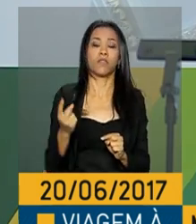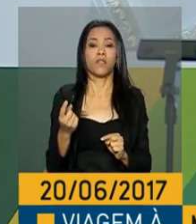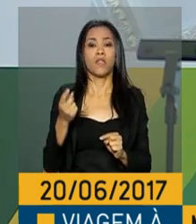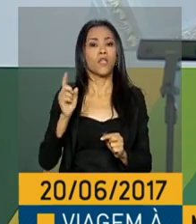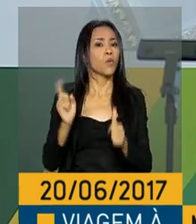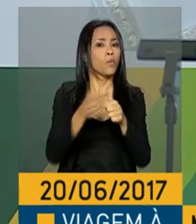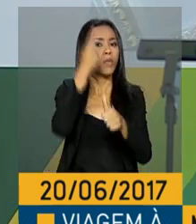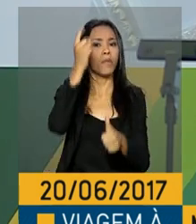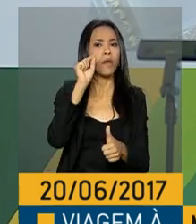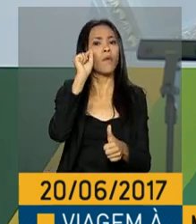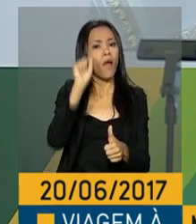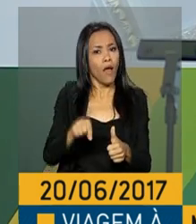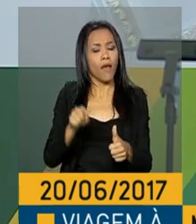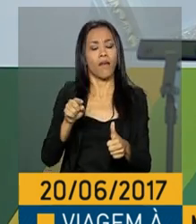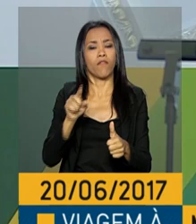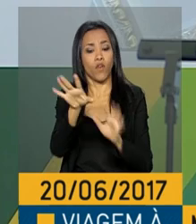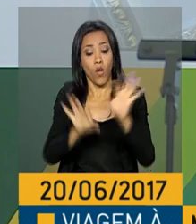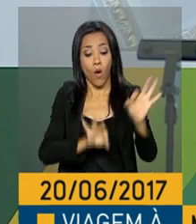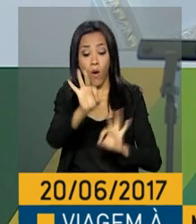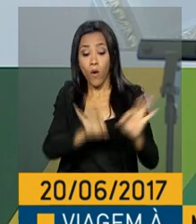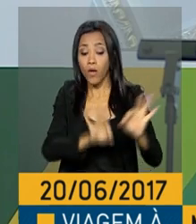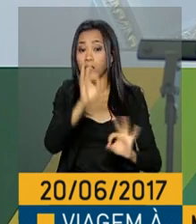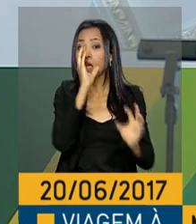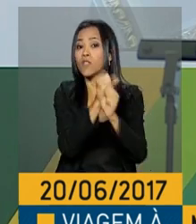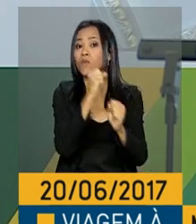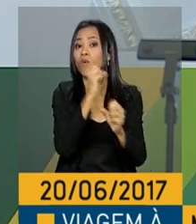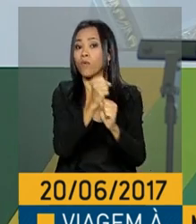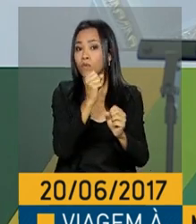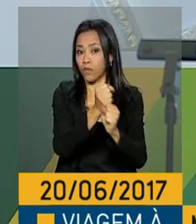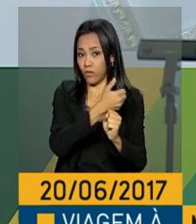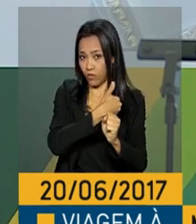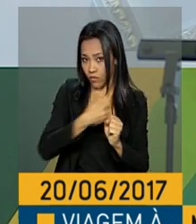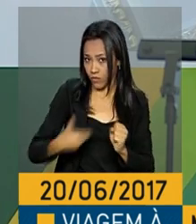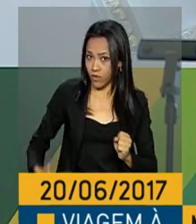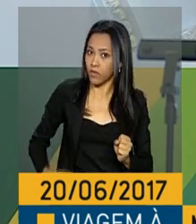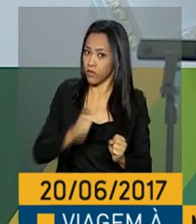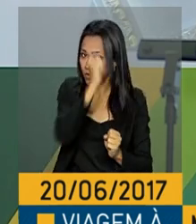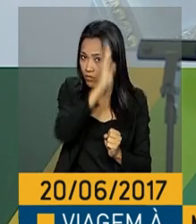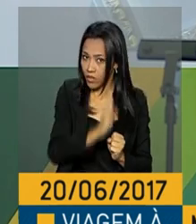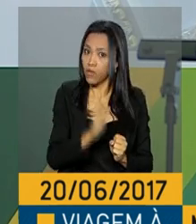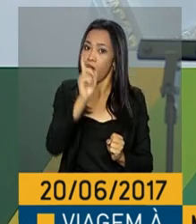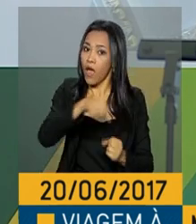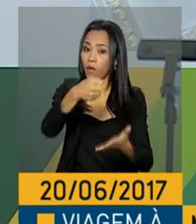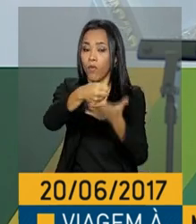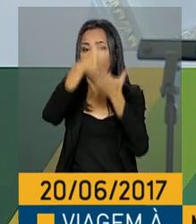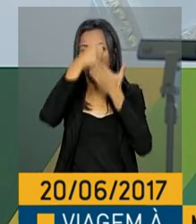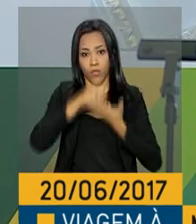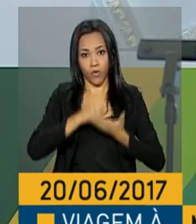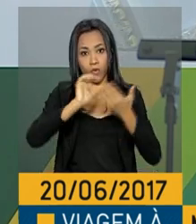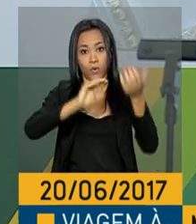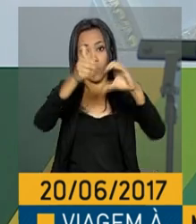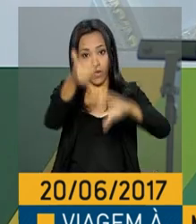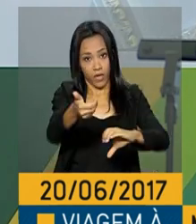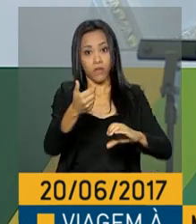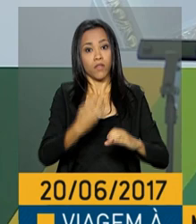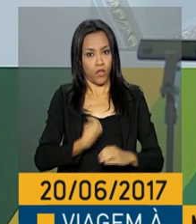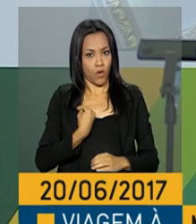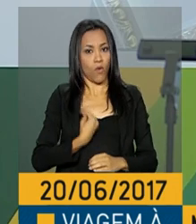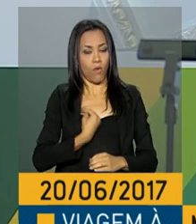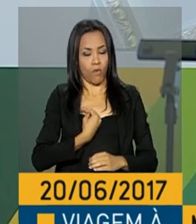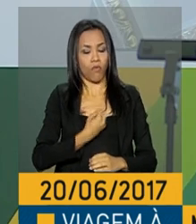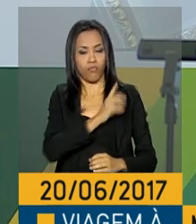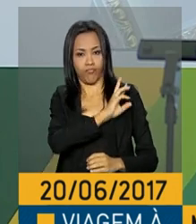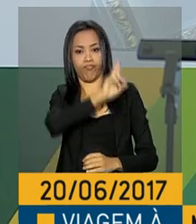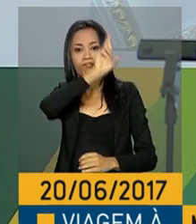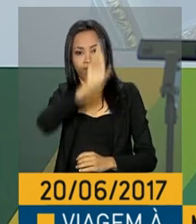primeiro passo foi organizar as contas públicas. Né? Foi com apoio do Congresso Nacional, que aqui se faz presente,